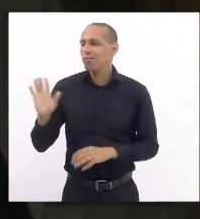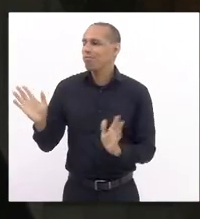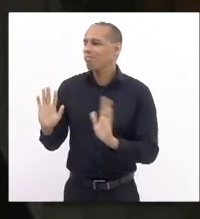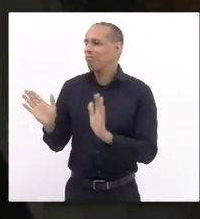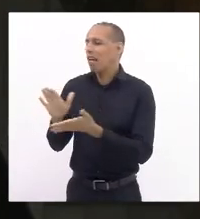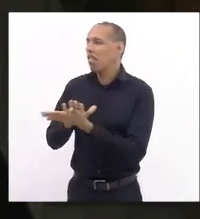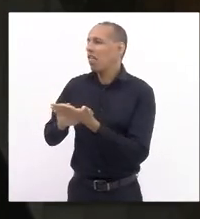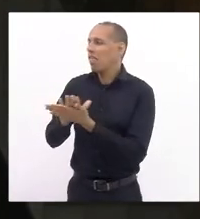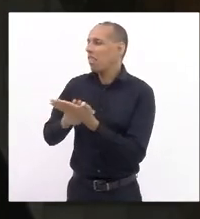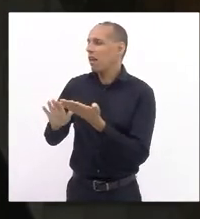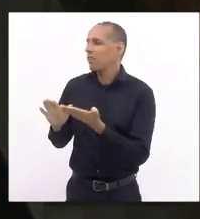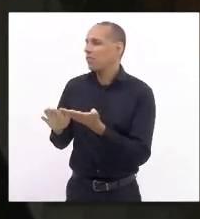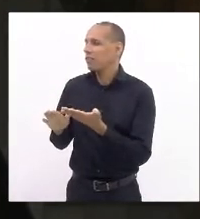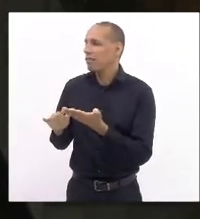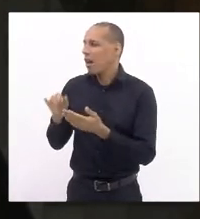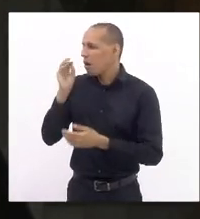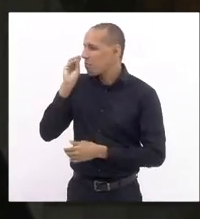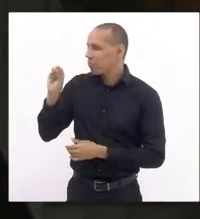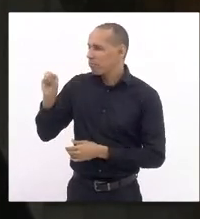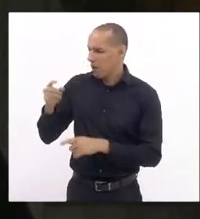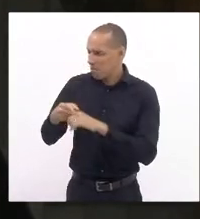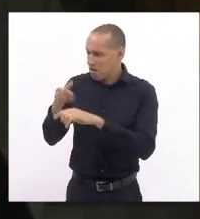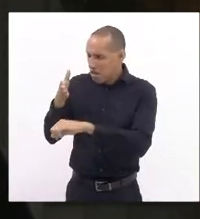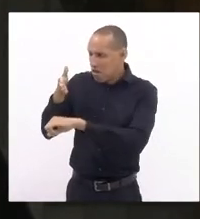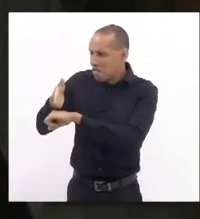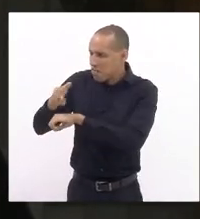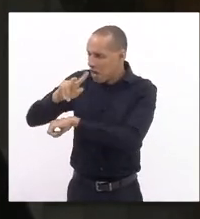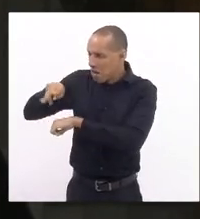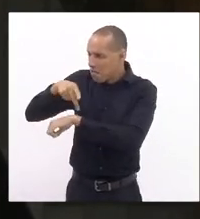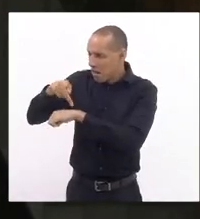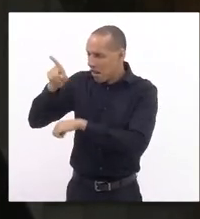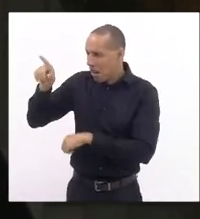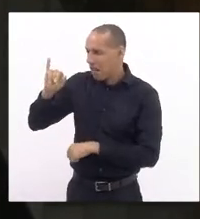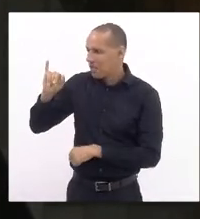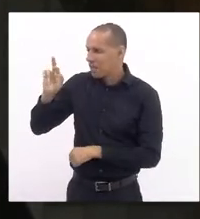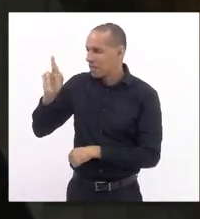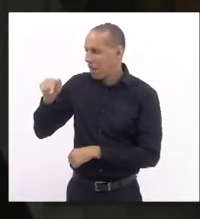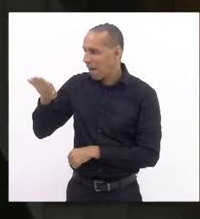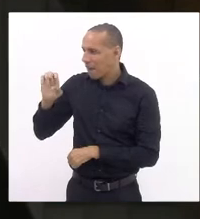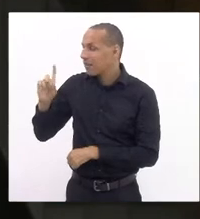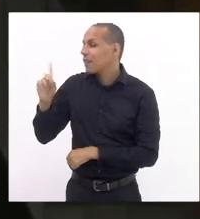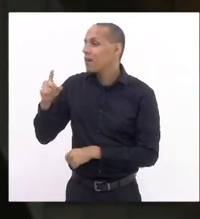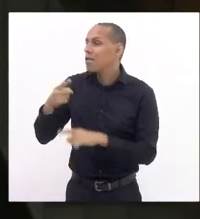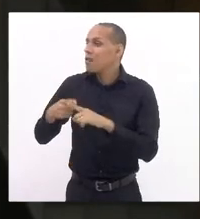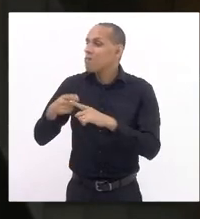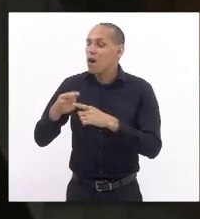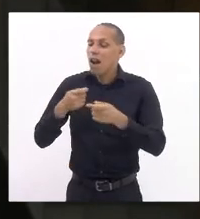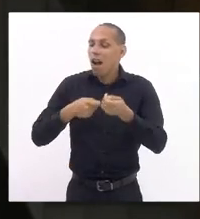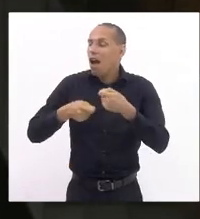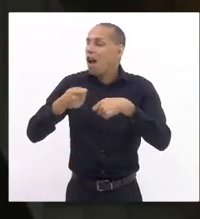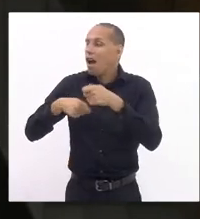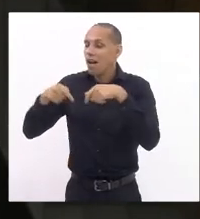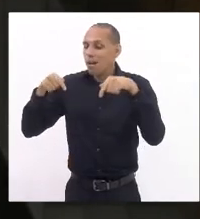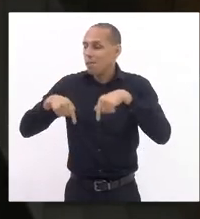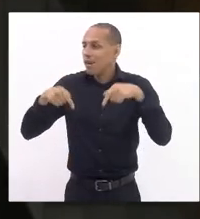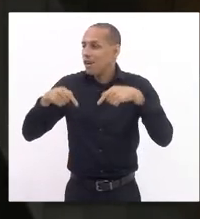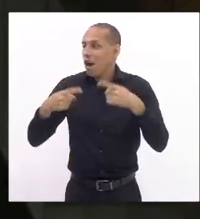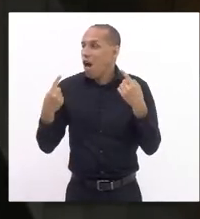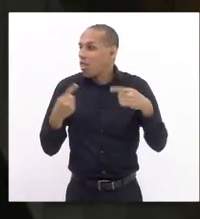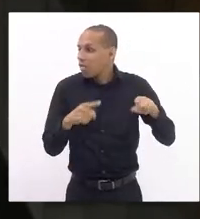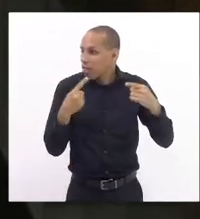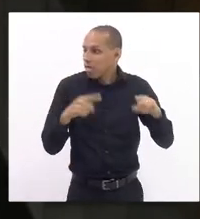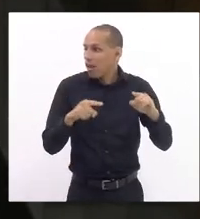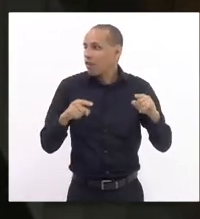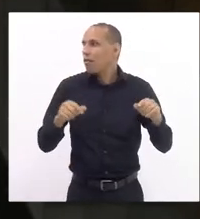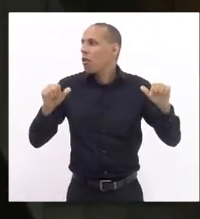de começarem a rejeitar o Bush não é porque ele mandou invadir o Iraque, é pelas consequências econômicas dessa guerra no cotidiano do povo americano.